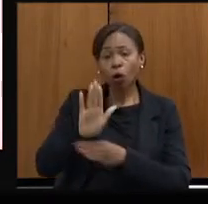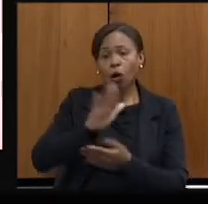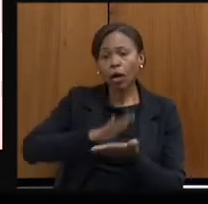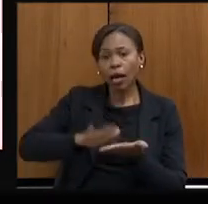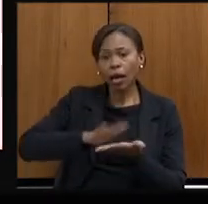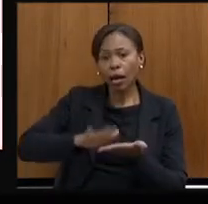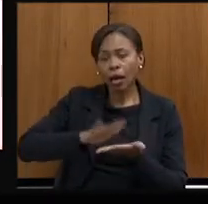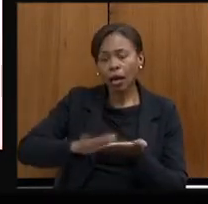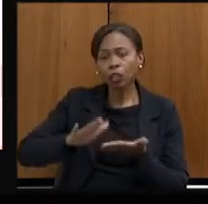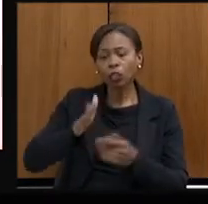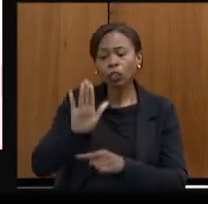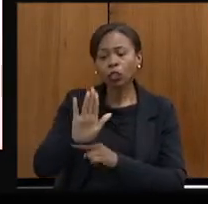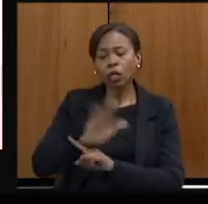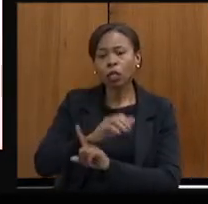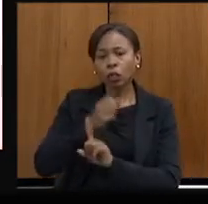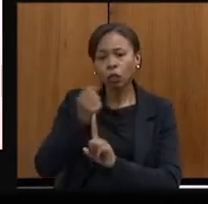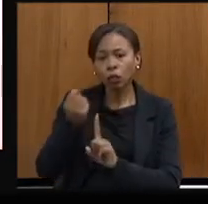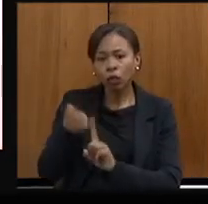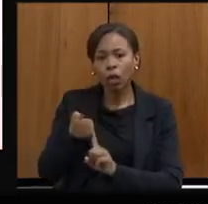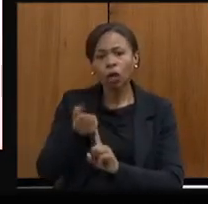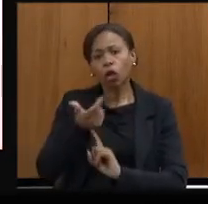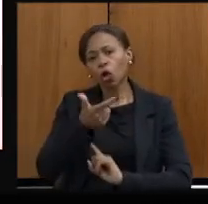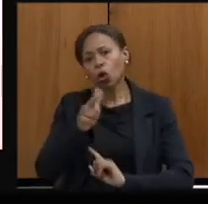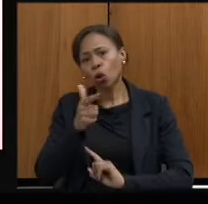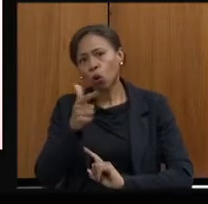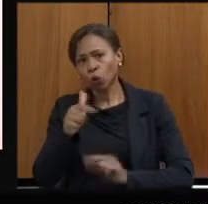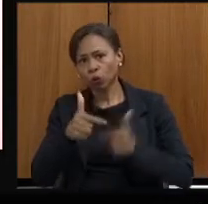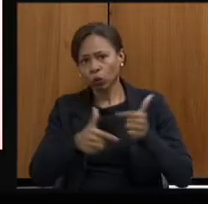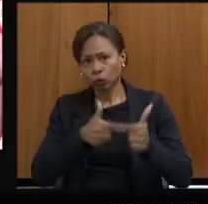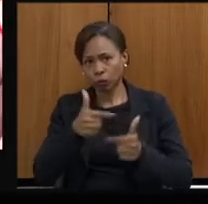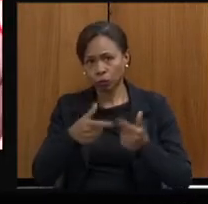socioassistenciais e dos benefícios eventuais. Por favor,